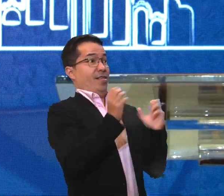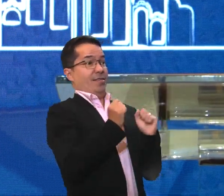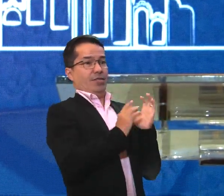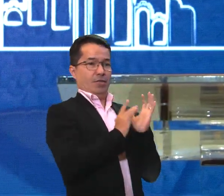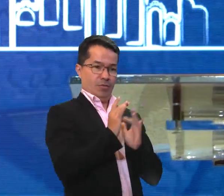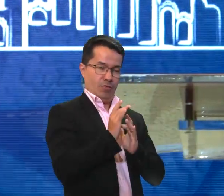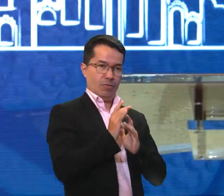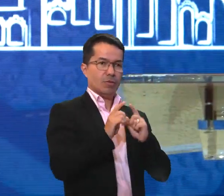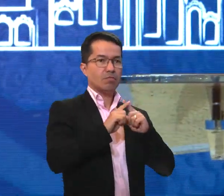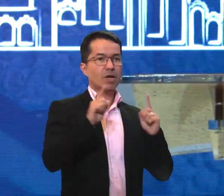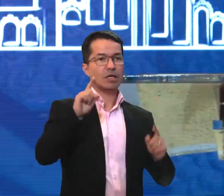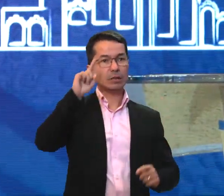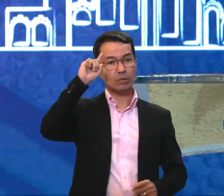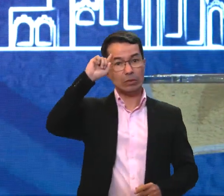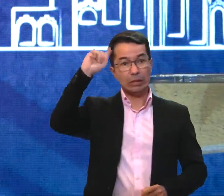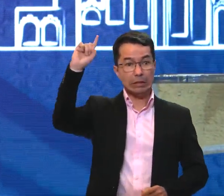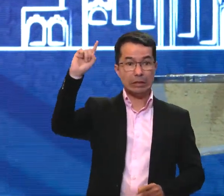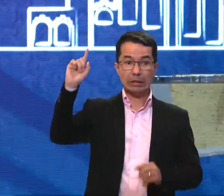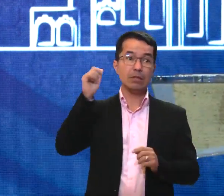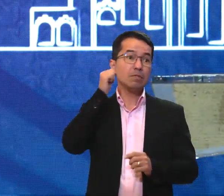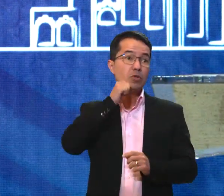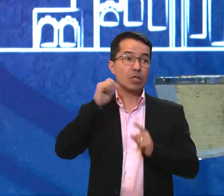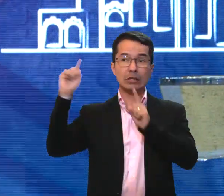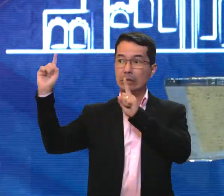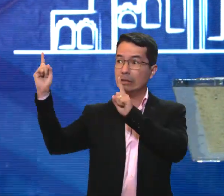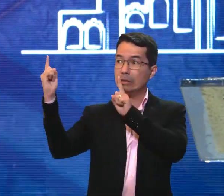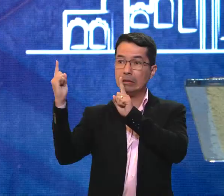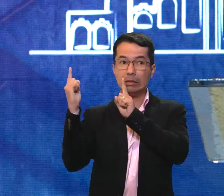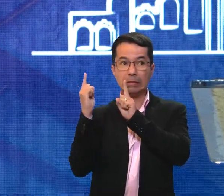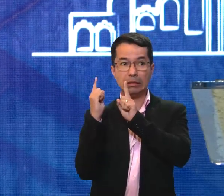ela vem o procurar com uma dificuldade. Ela vai dizer: